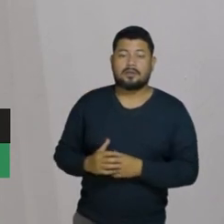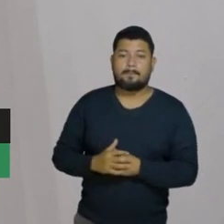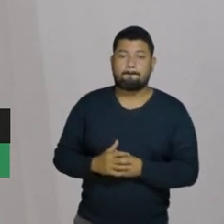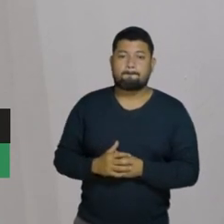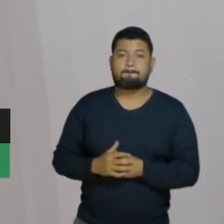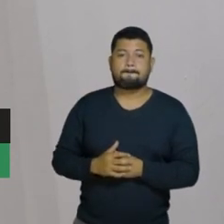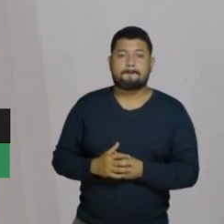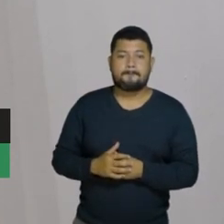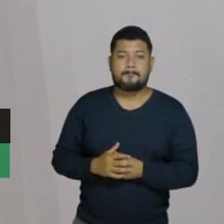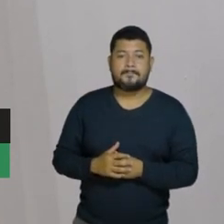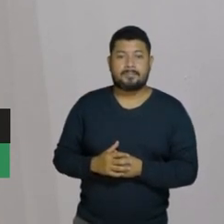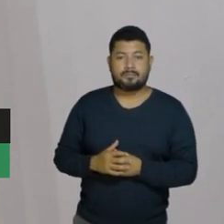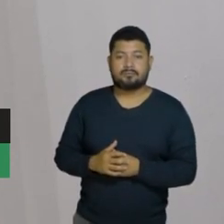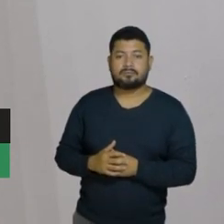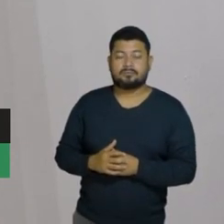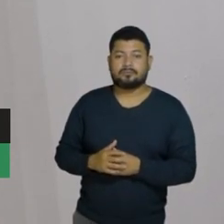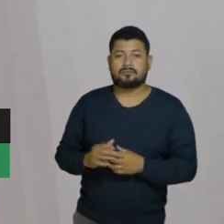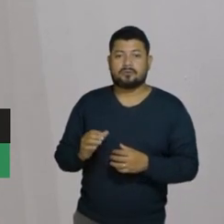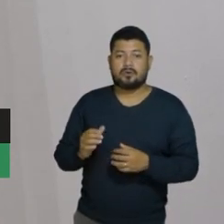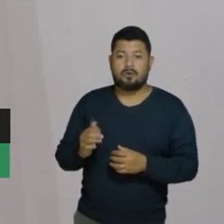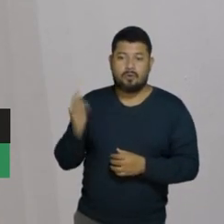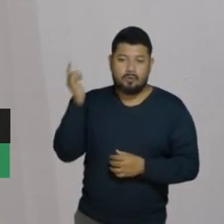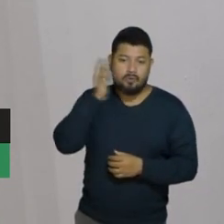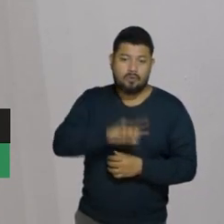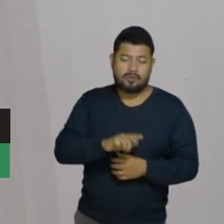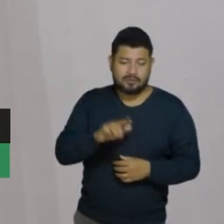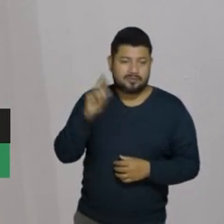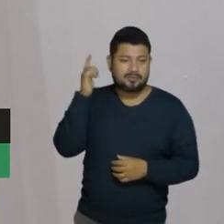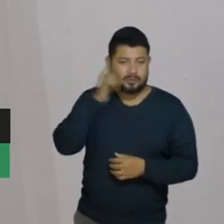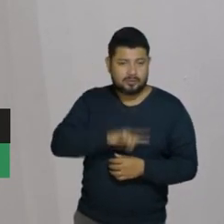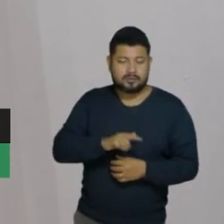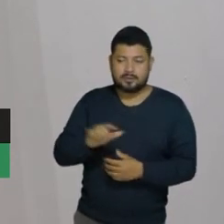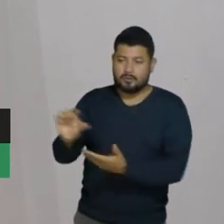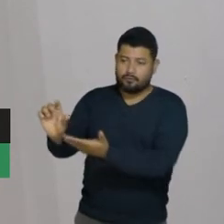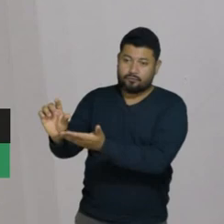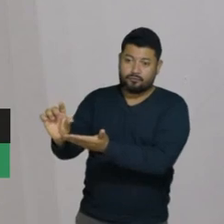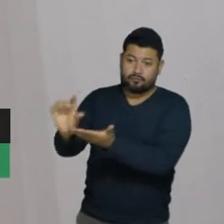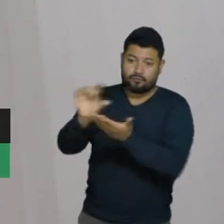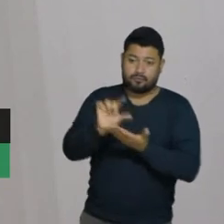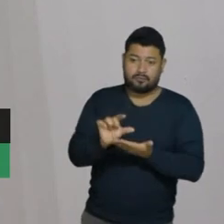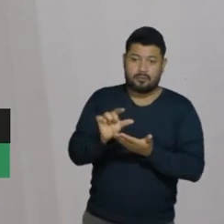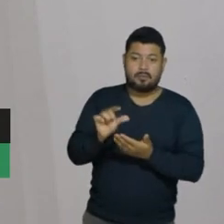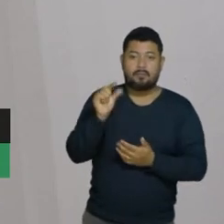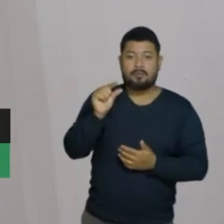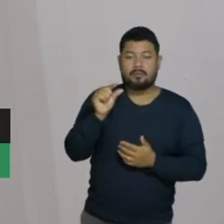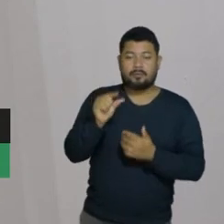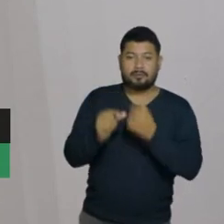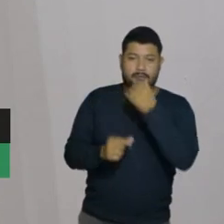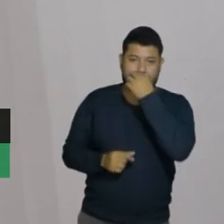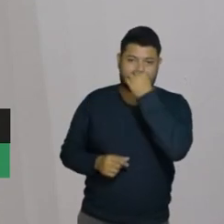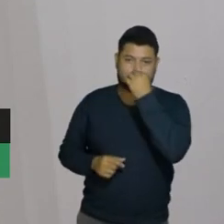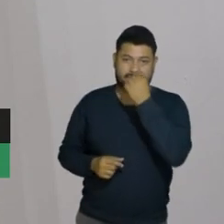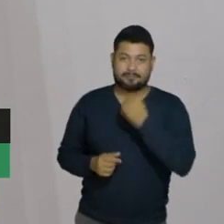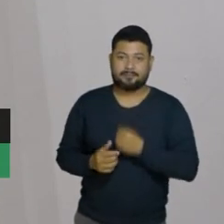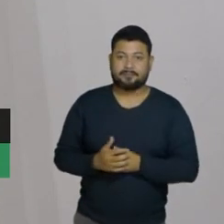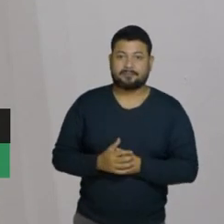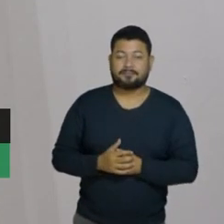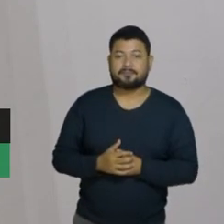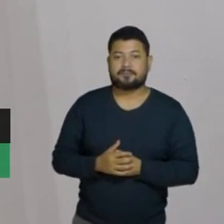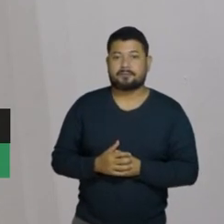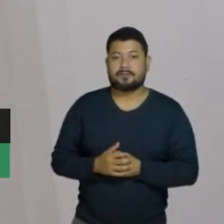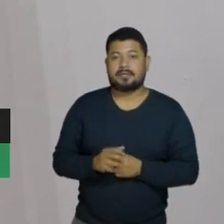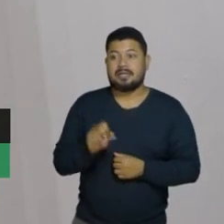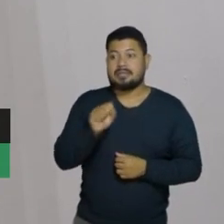possa ser contemplado com um pouquinho daquilo que é nosso. A gente não quer nada do que é dos outros. E se eu